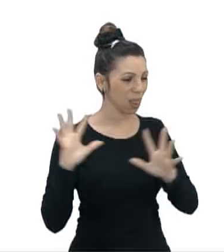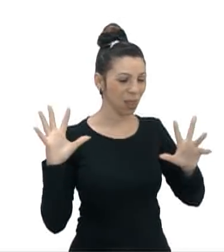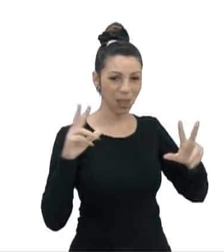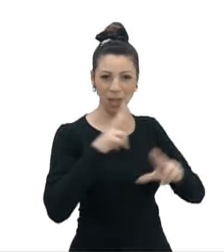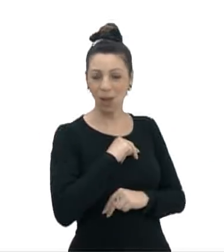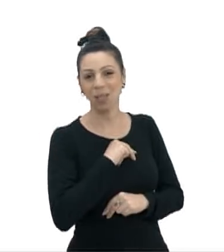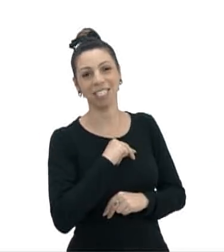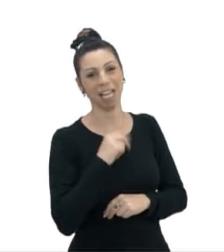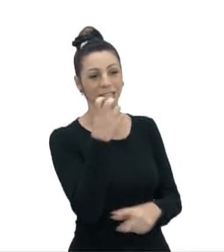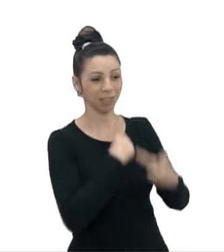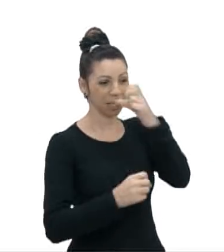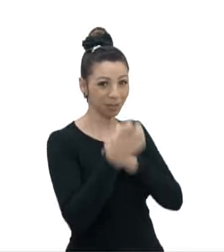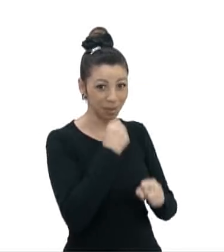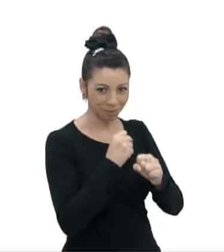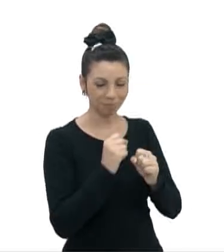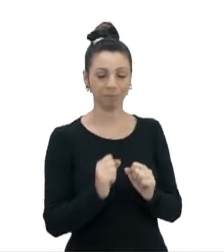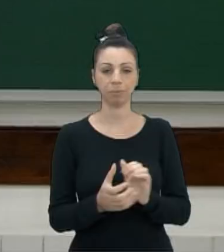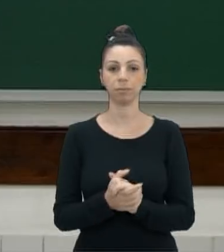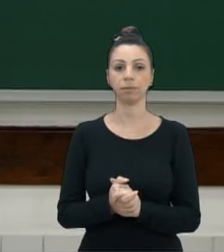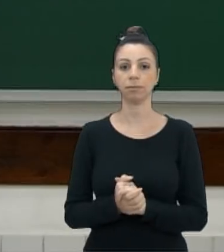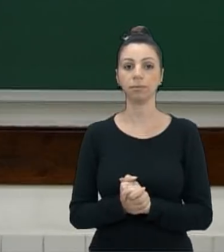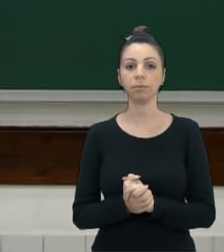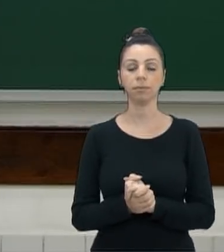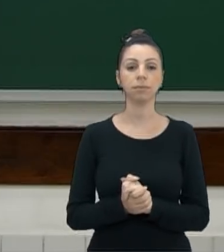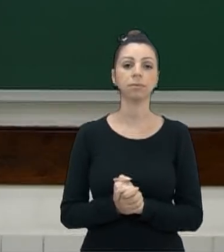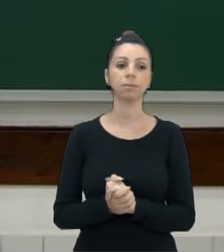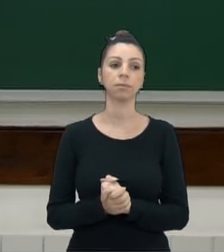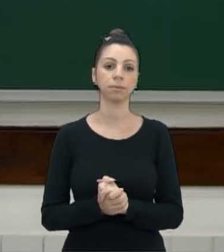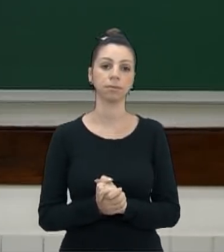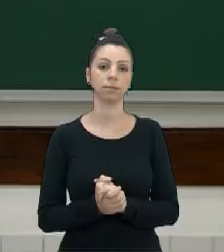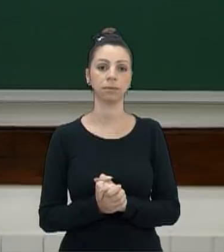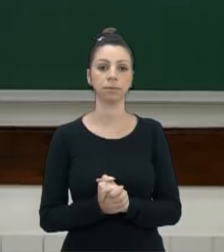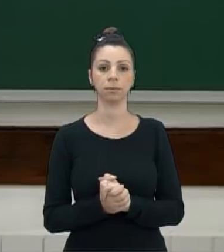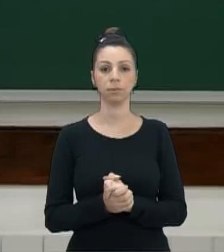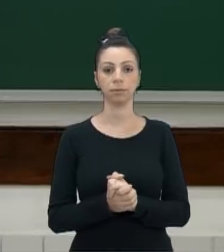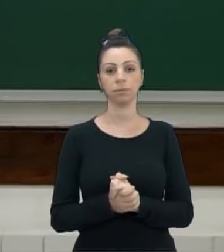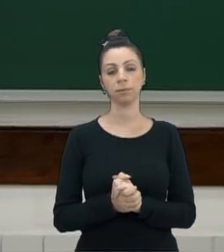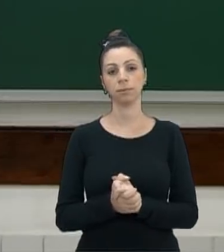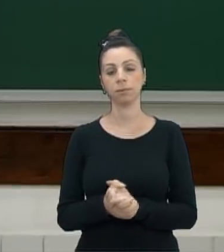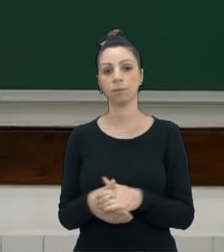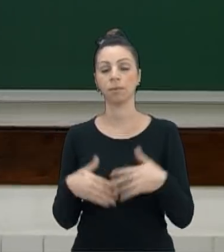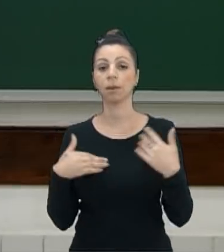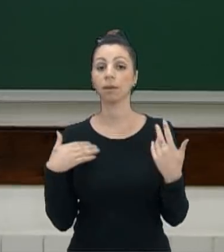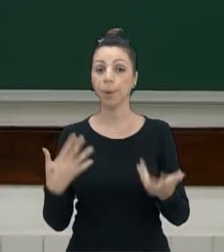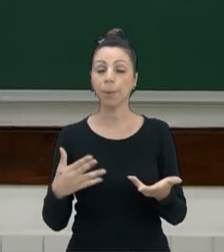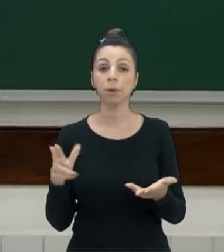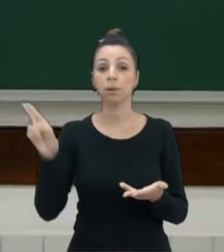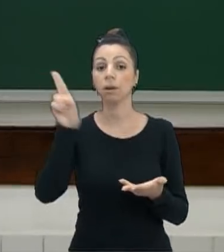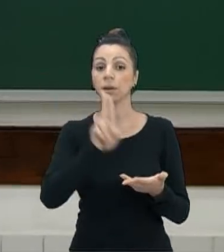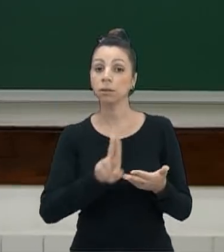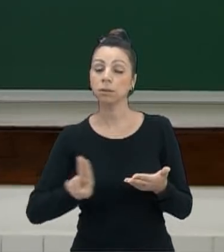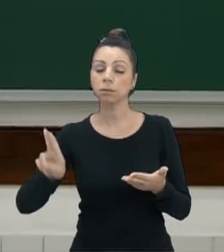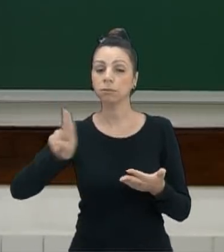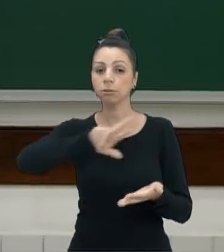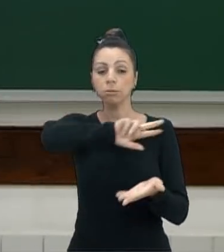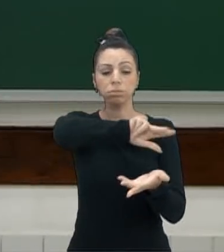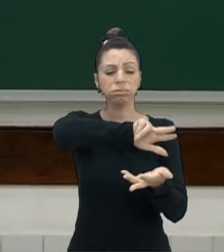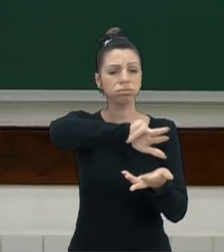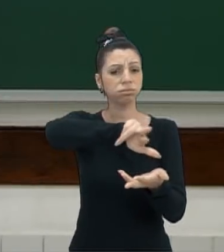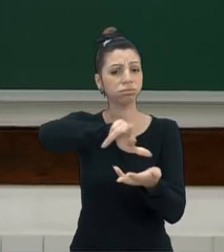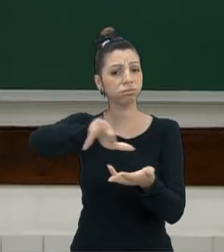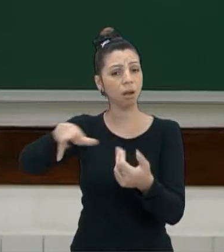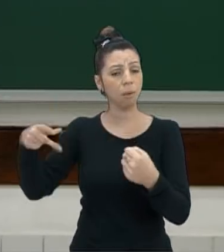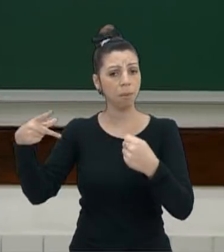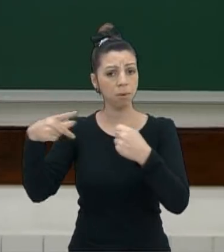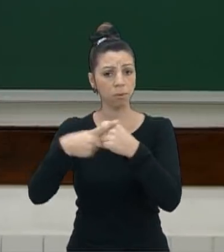Nhaque. Lembra? Já estão conhecendo bastante esse diário. Veja, ele vai utilizar uma série de pronomes.